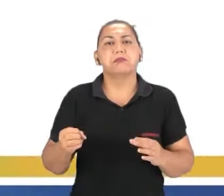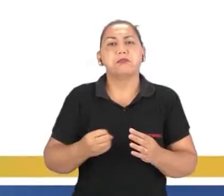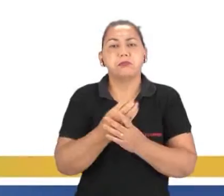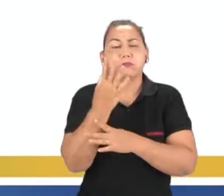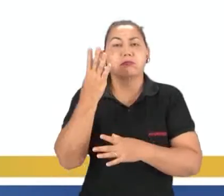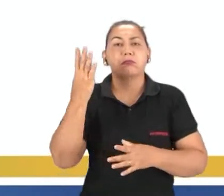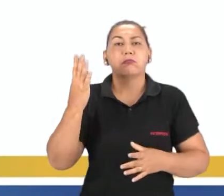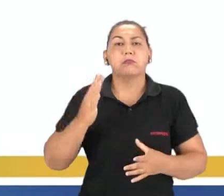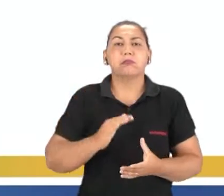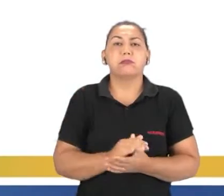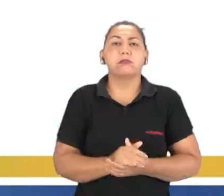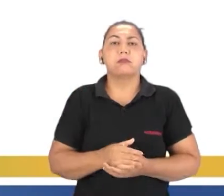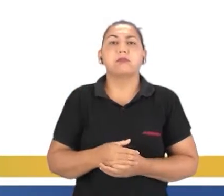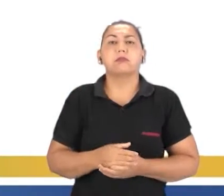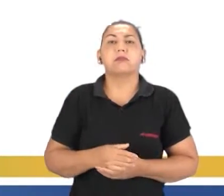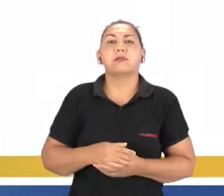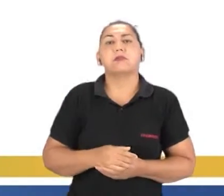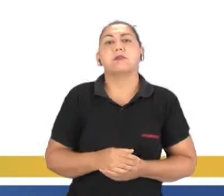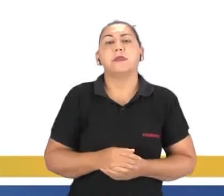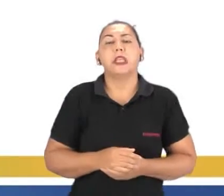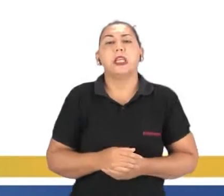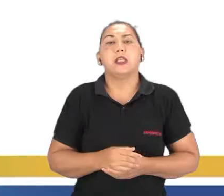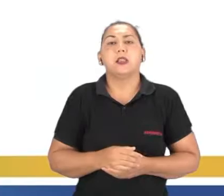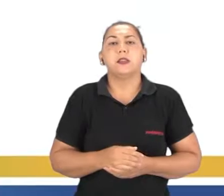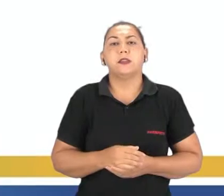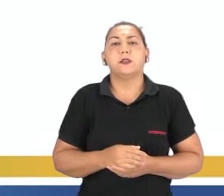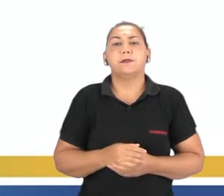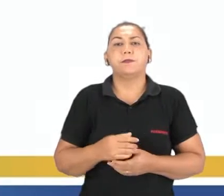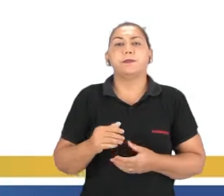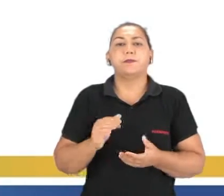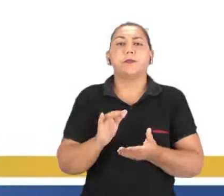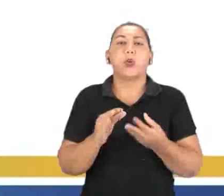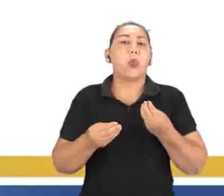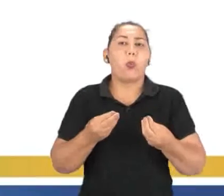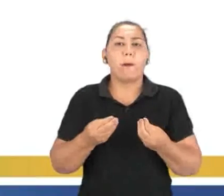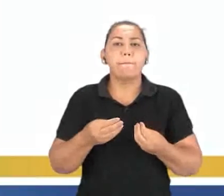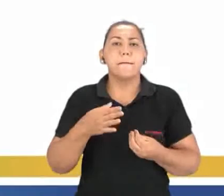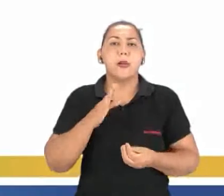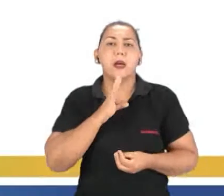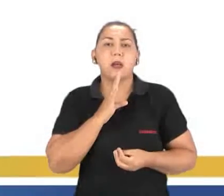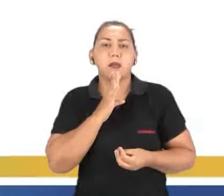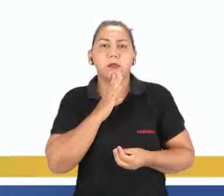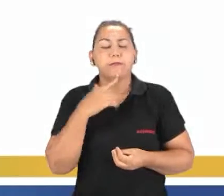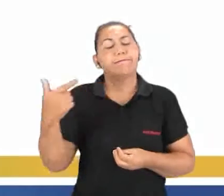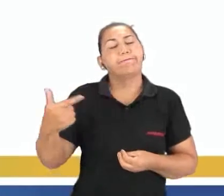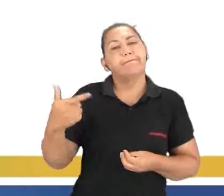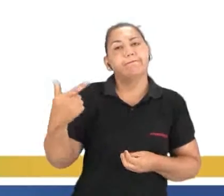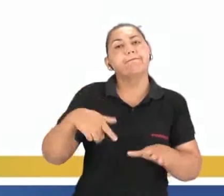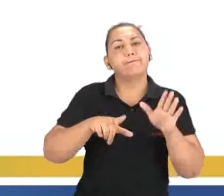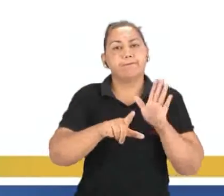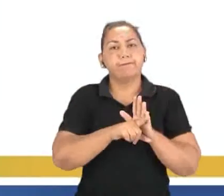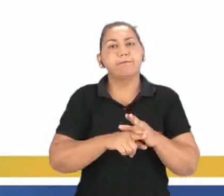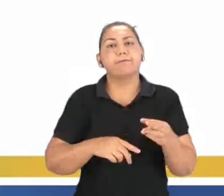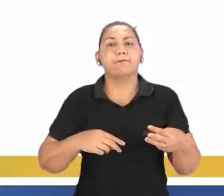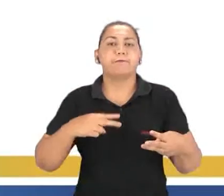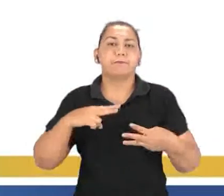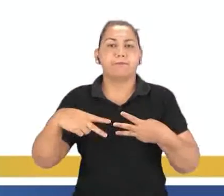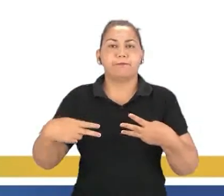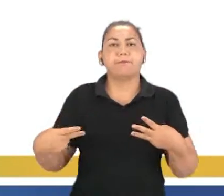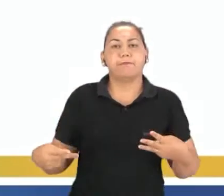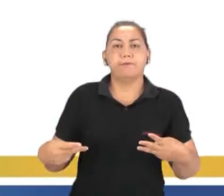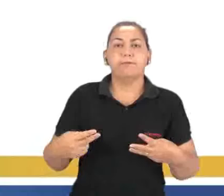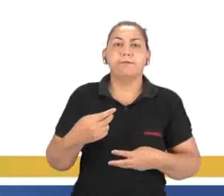da segregação independente, que nós conhecemos popularmente como segunda lei de Mendel, tá? Então, observem